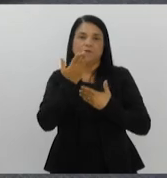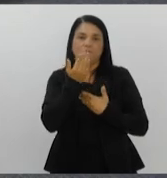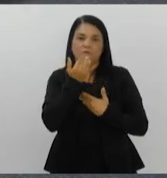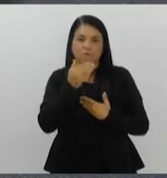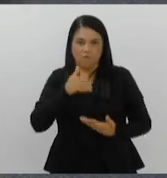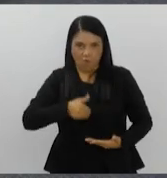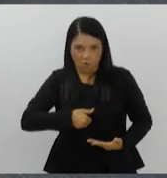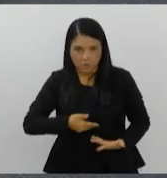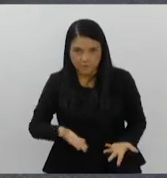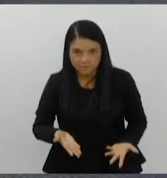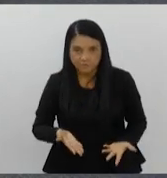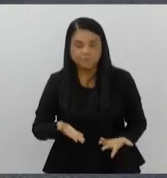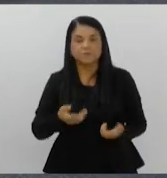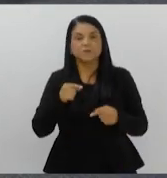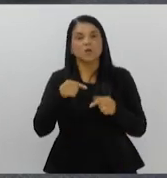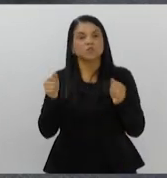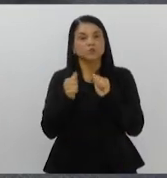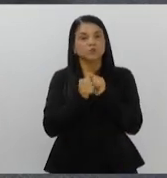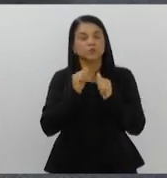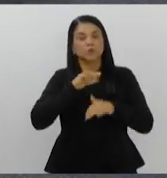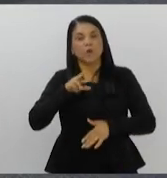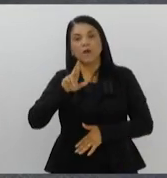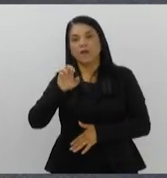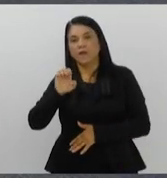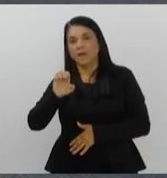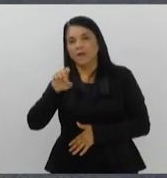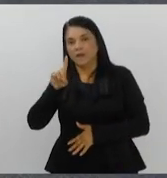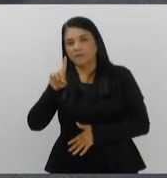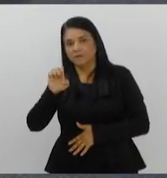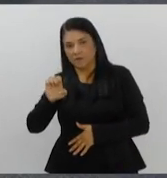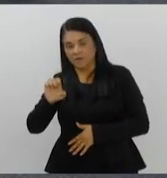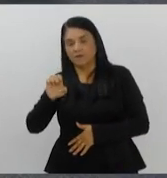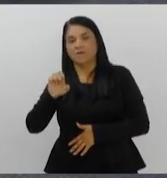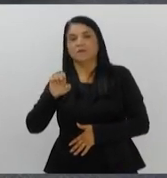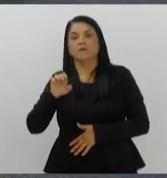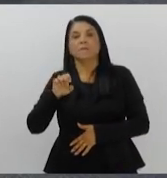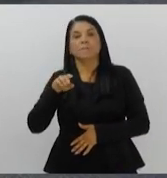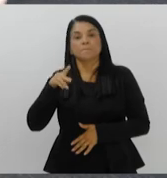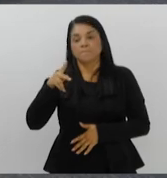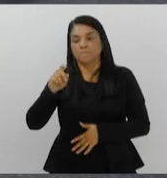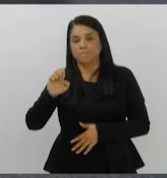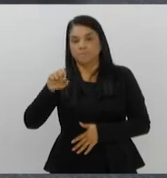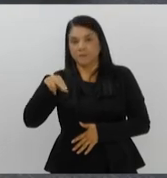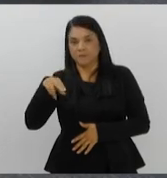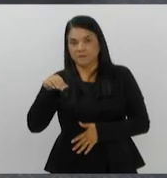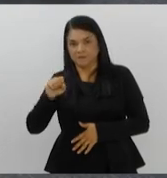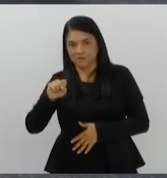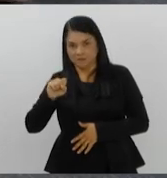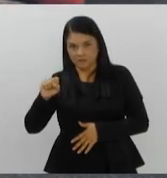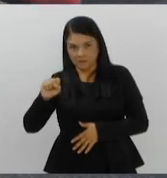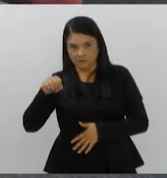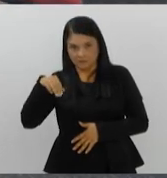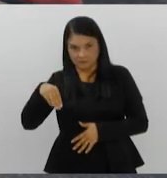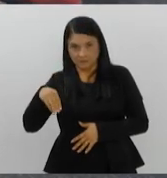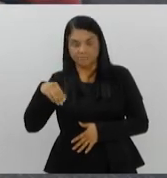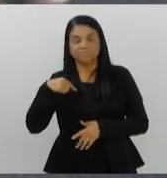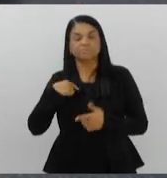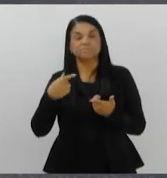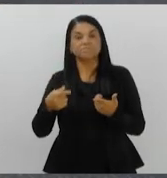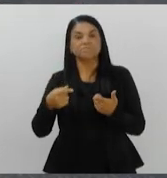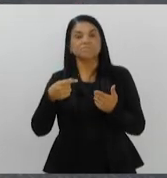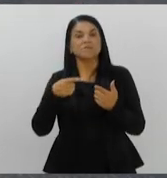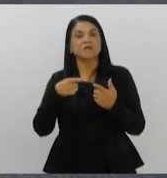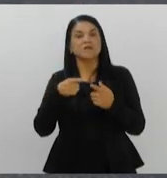Janeiro, de acordo com a Rede Pensan, temos 10% dos famintos do Brasil. Isso não é um mero detalhe. A gente está falando de um